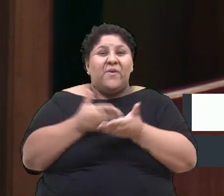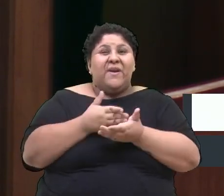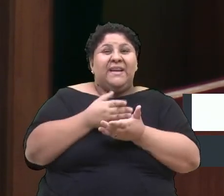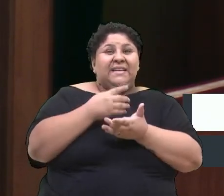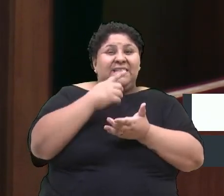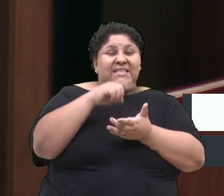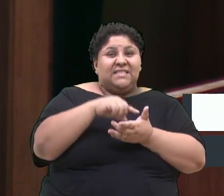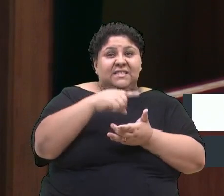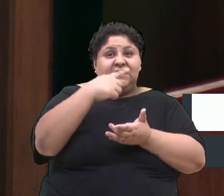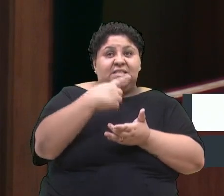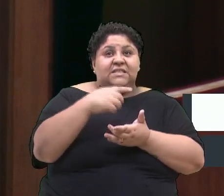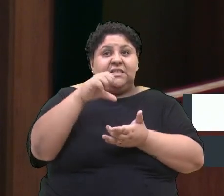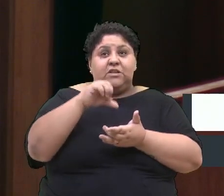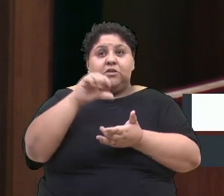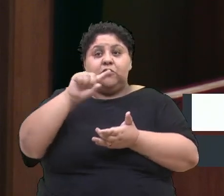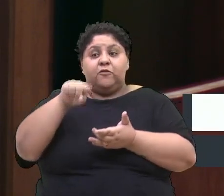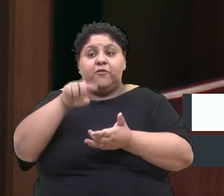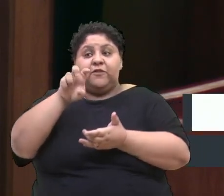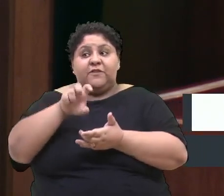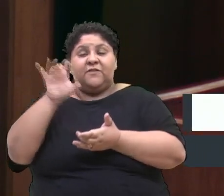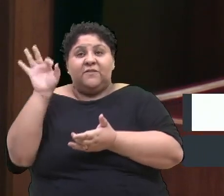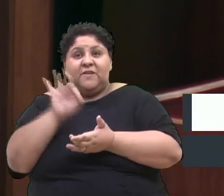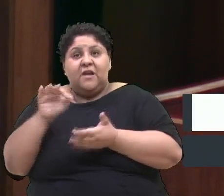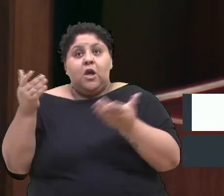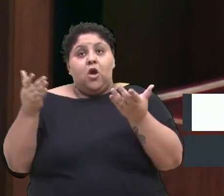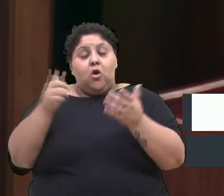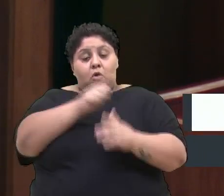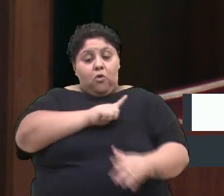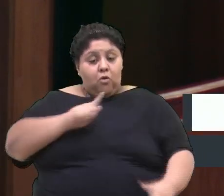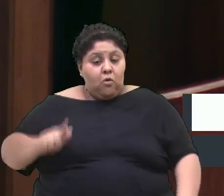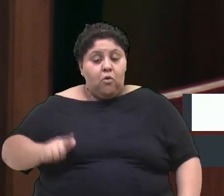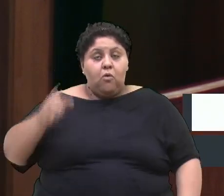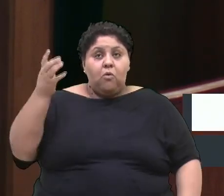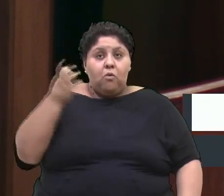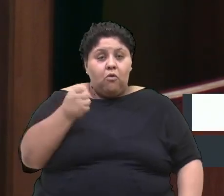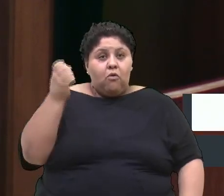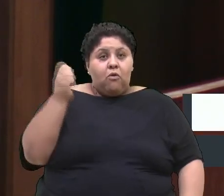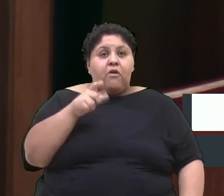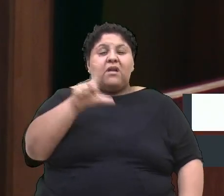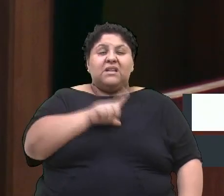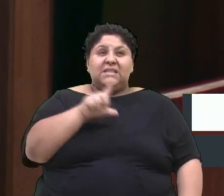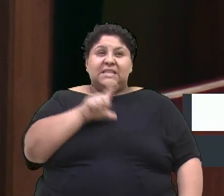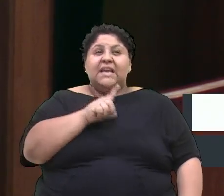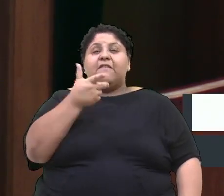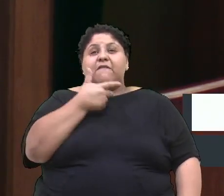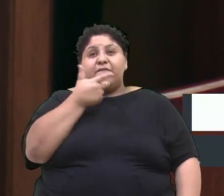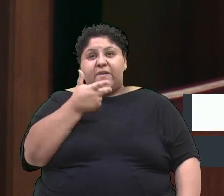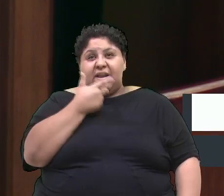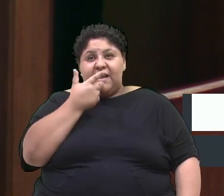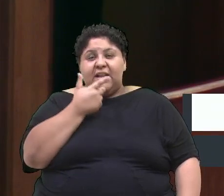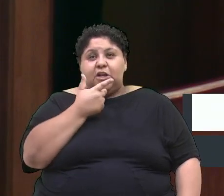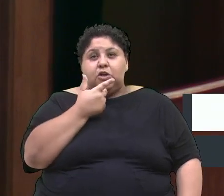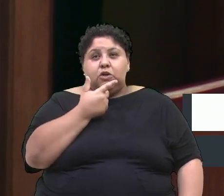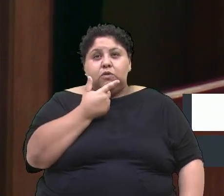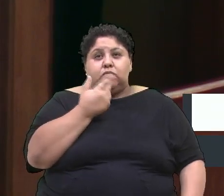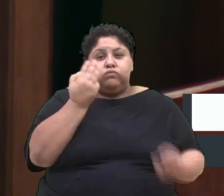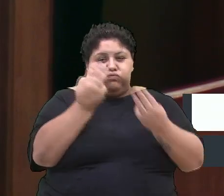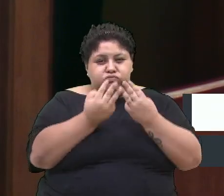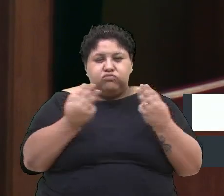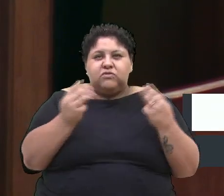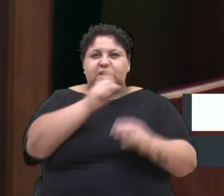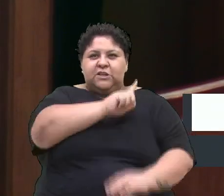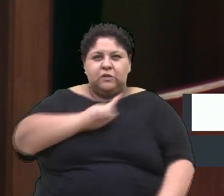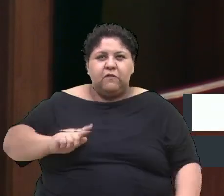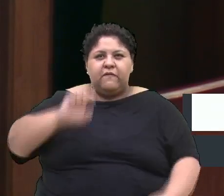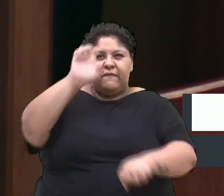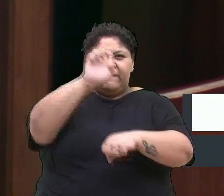19,5%. O governador Eduardo Leite, nas suas declarações e entrevistas, ele tem dito, inclusive no site do governo do Estado,